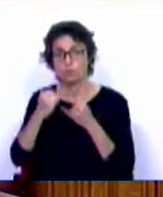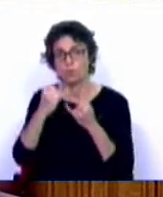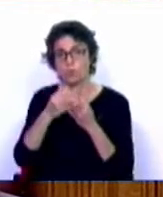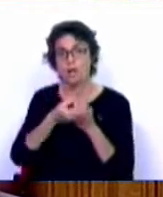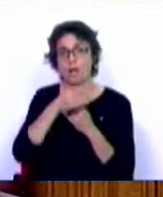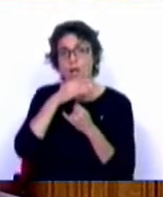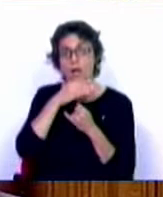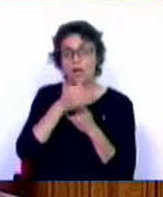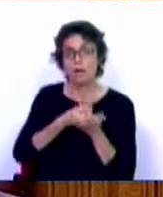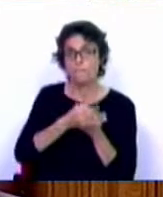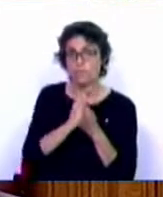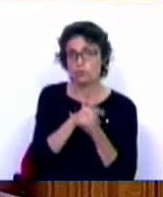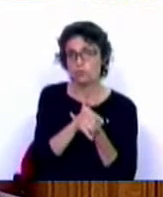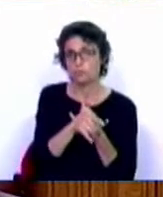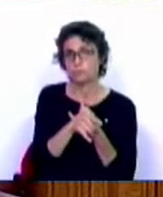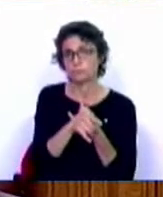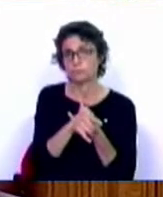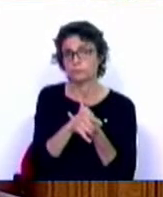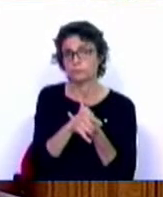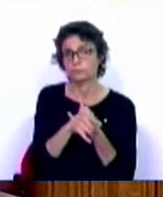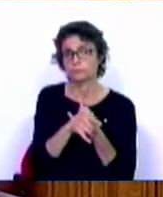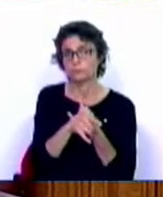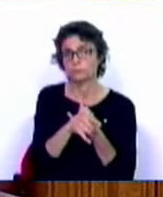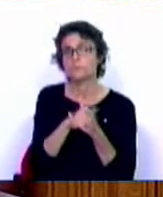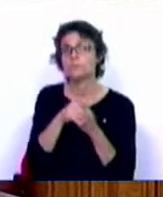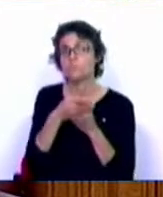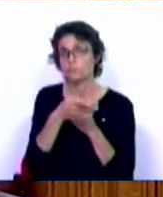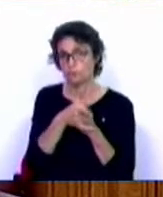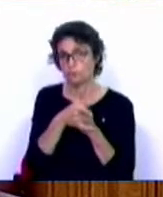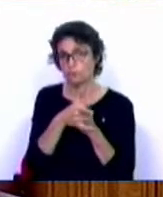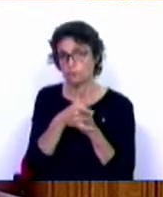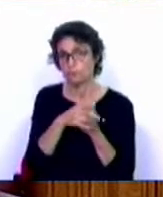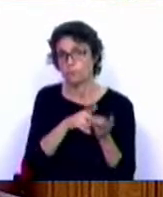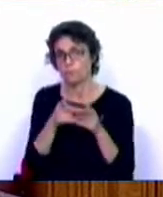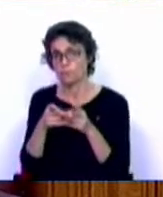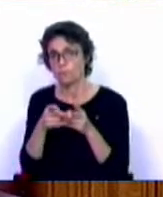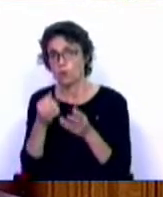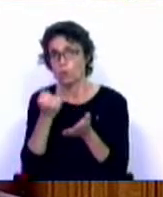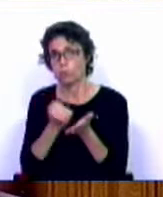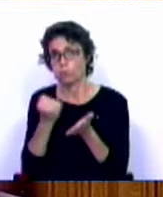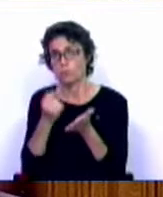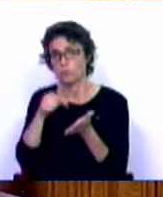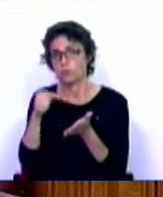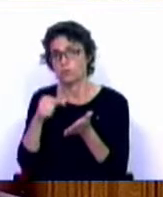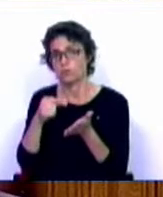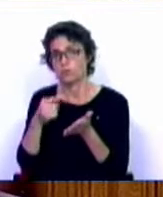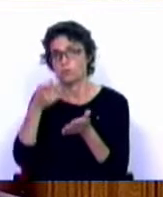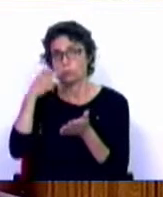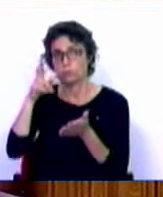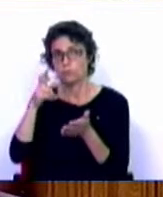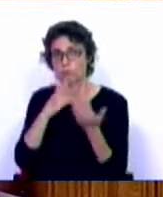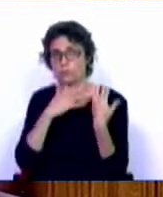para isso, e assumiu as funções de emissão de passaportes para estrangeiro e